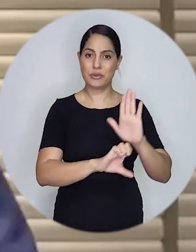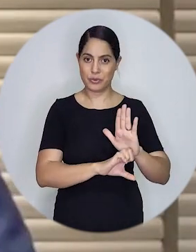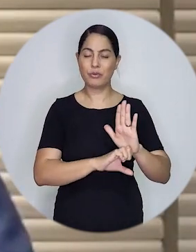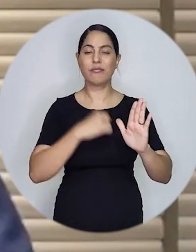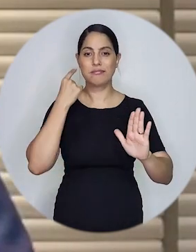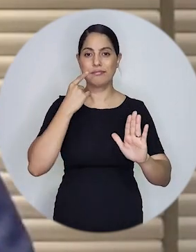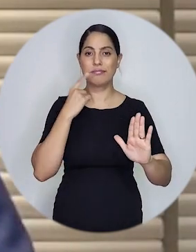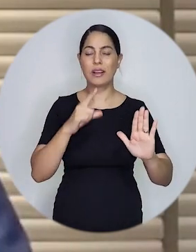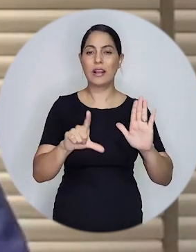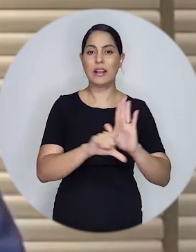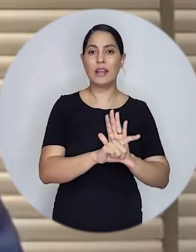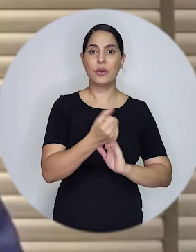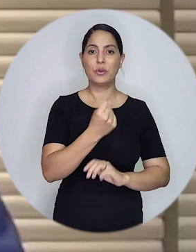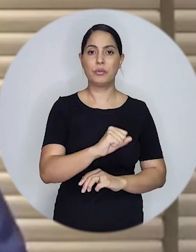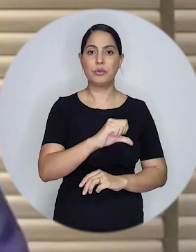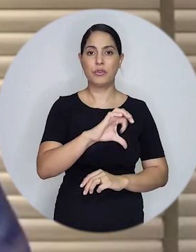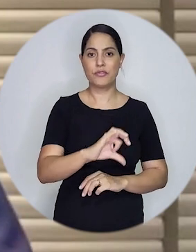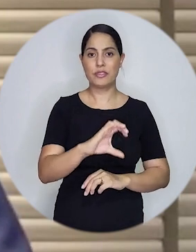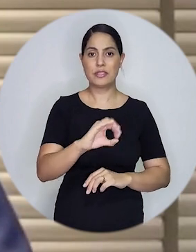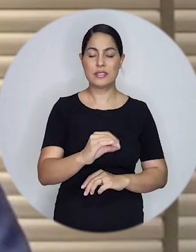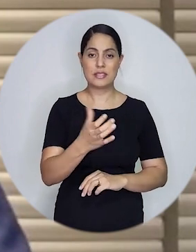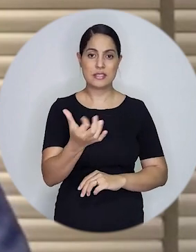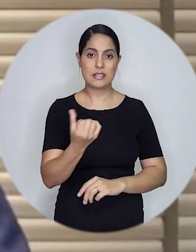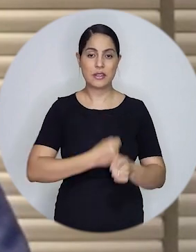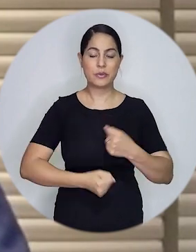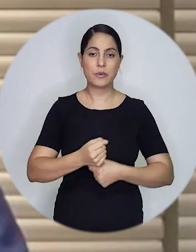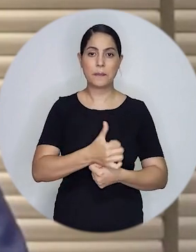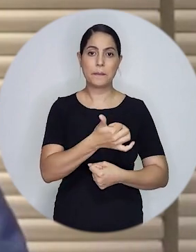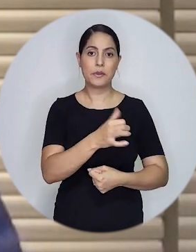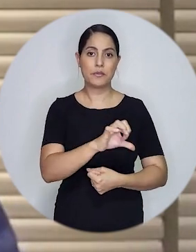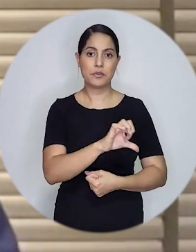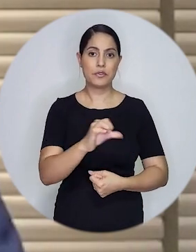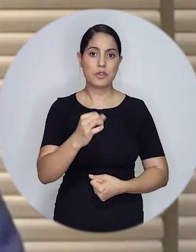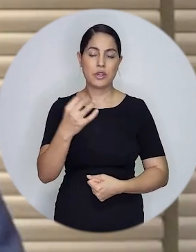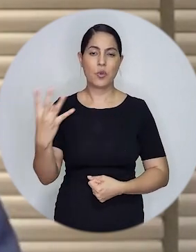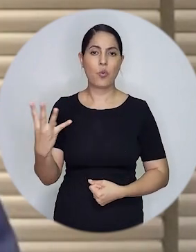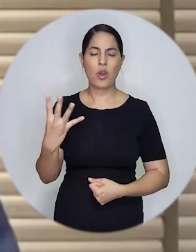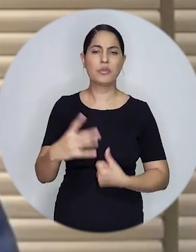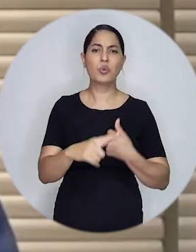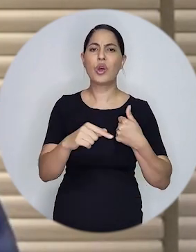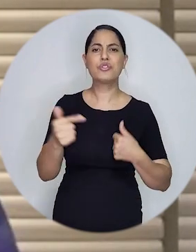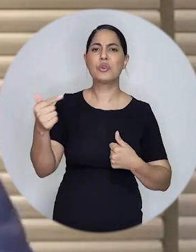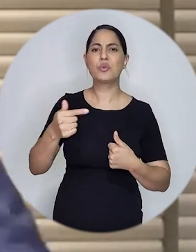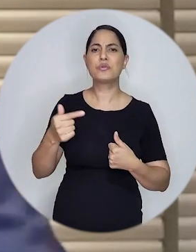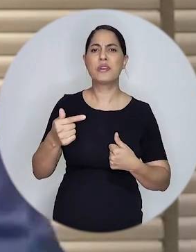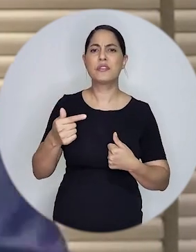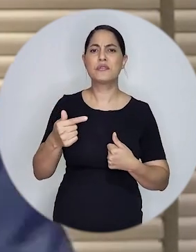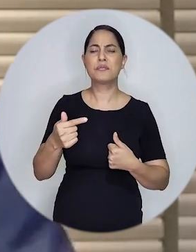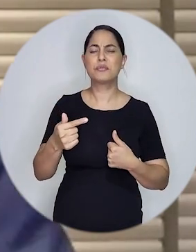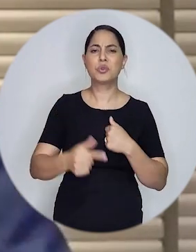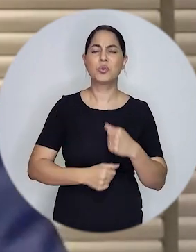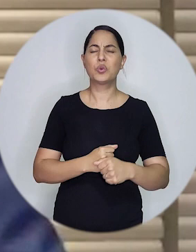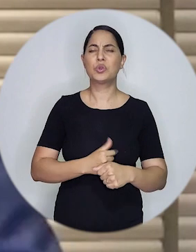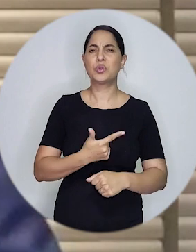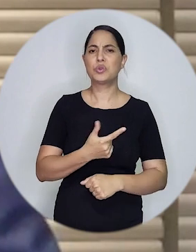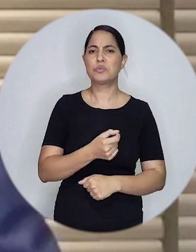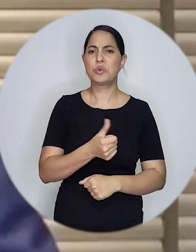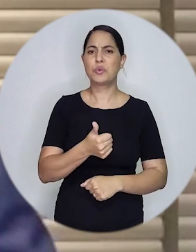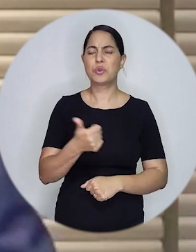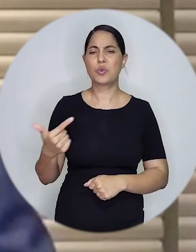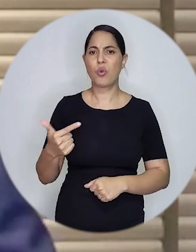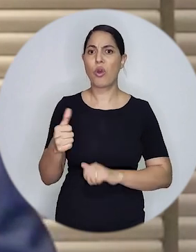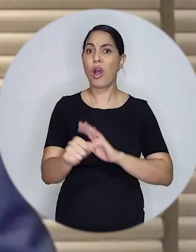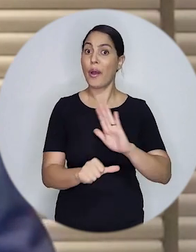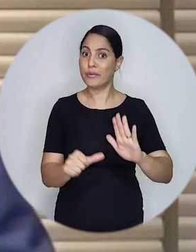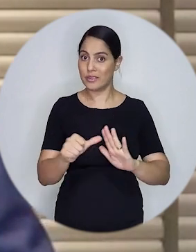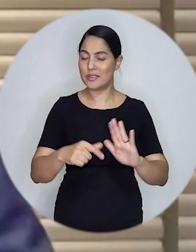a defesa de prerrogativas que está no Estatuto da Advocacia, Lei 8.906 de 94, que trata no artigo 7º de modificações importantes